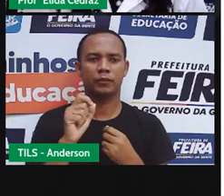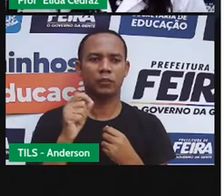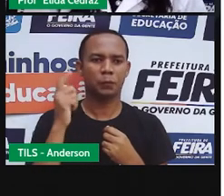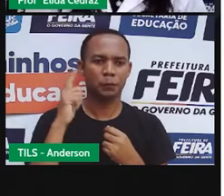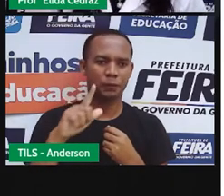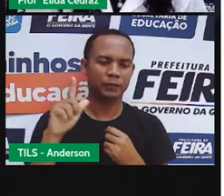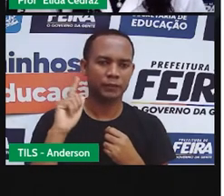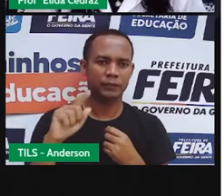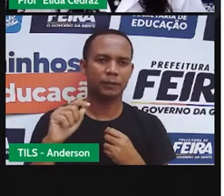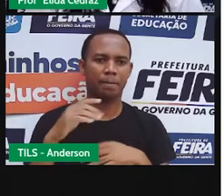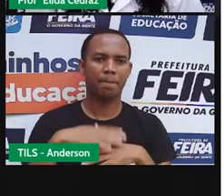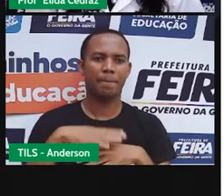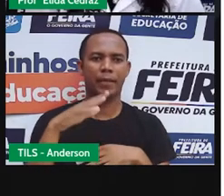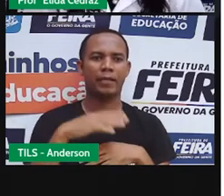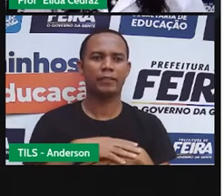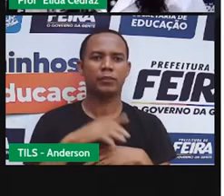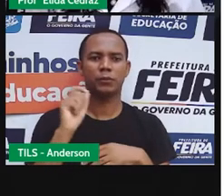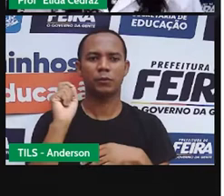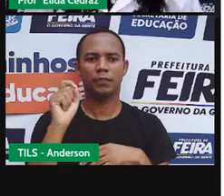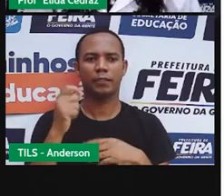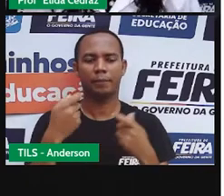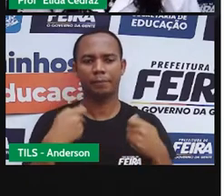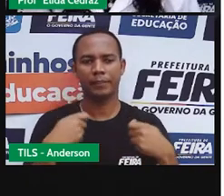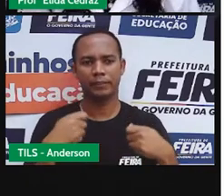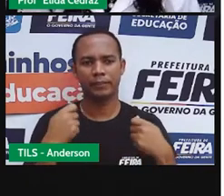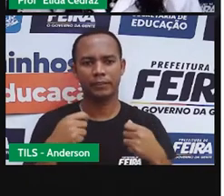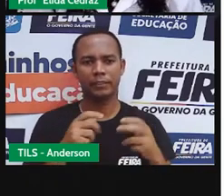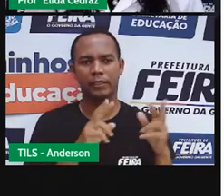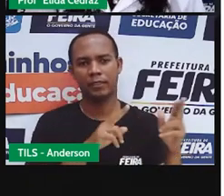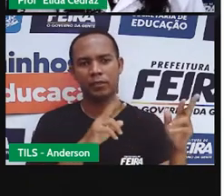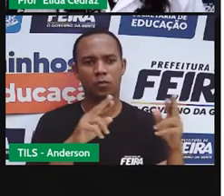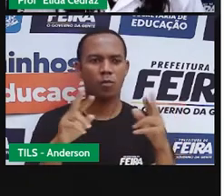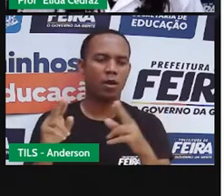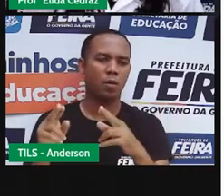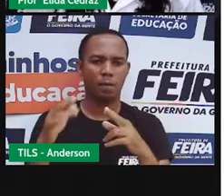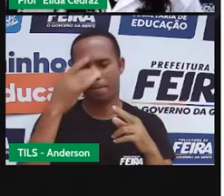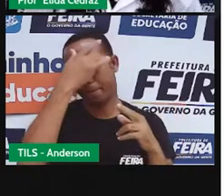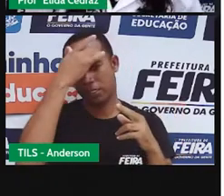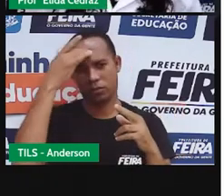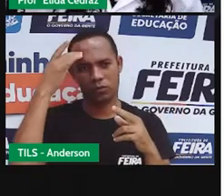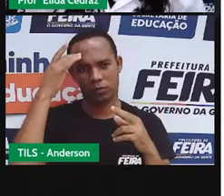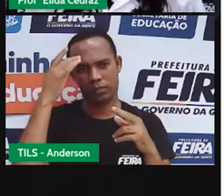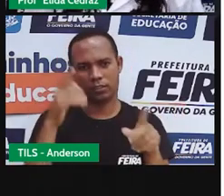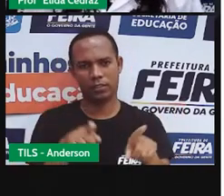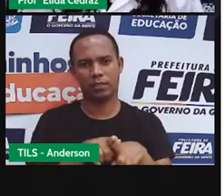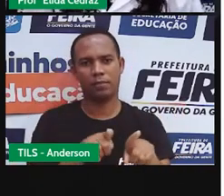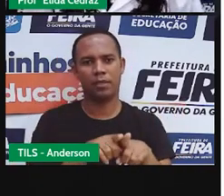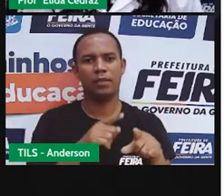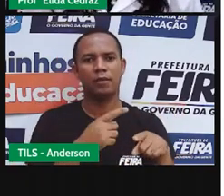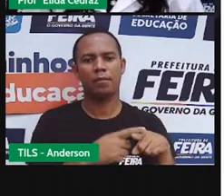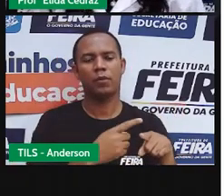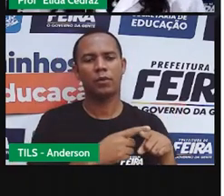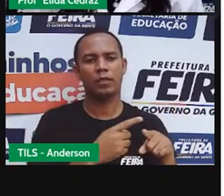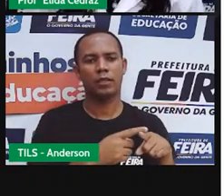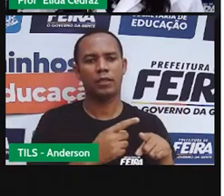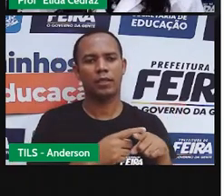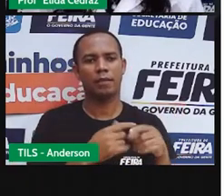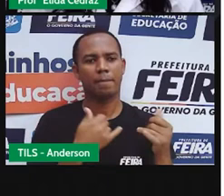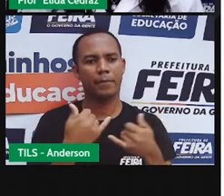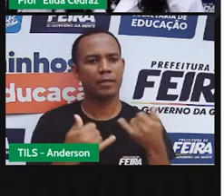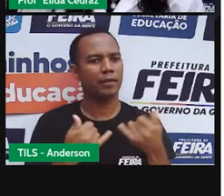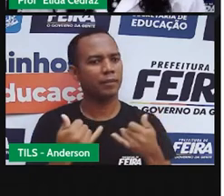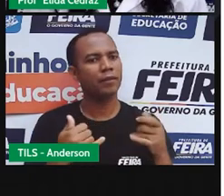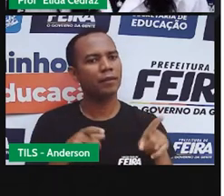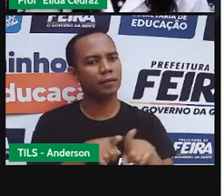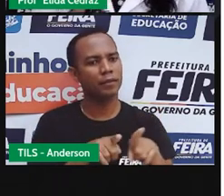de guerra. É necessário dividir de maneira igual o número de participantes, porque isso vai deixar o jogo